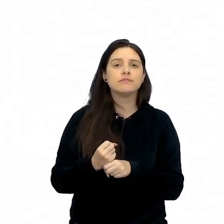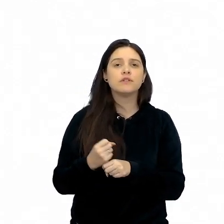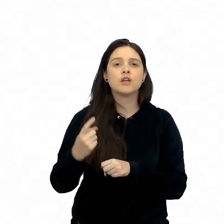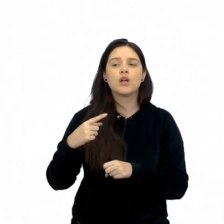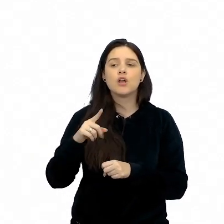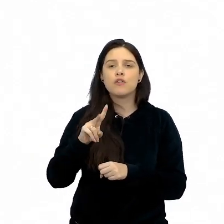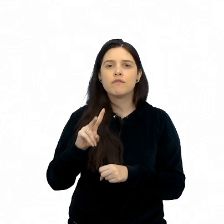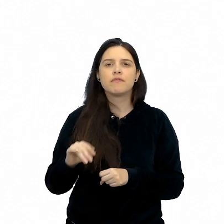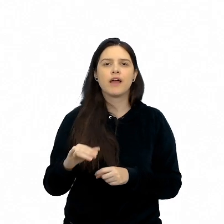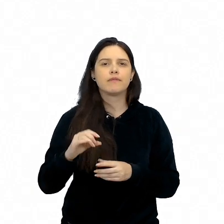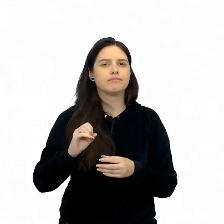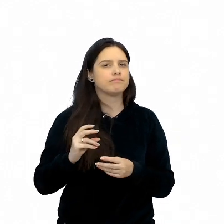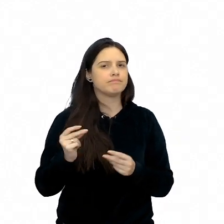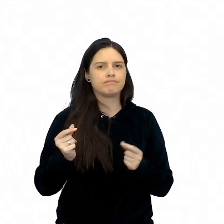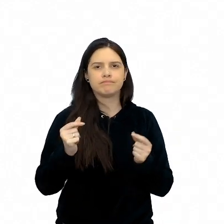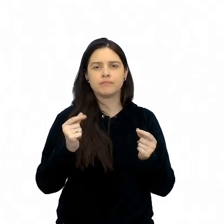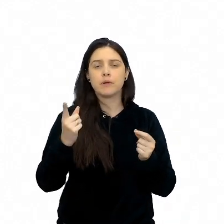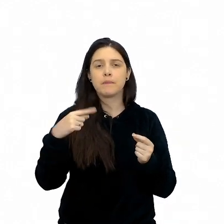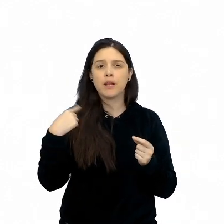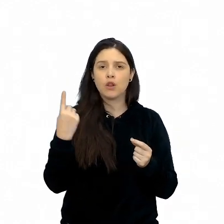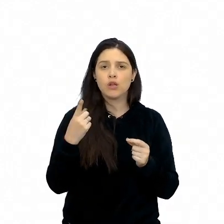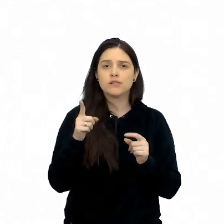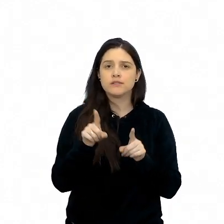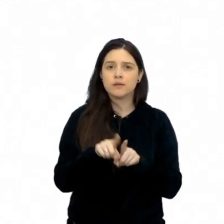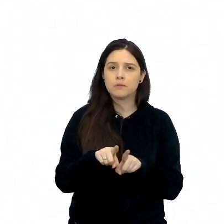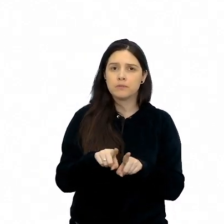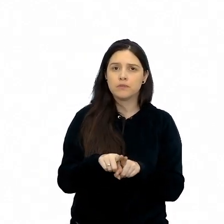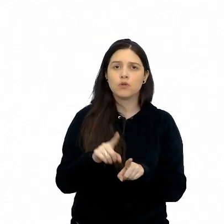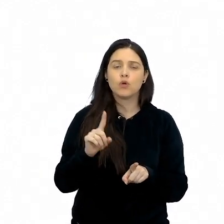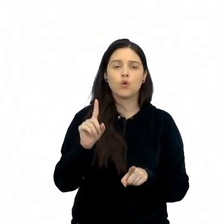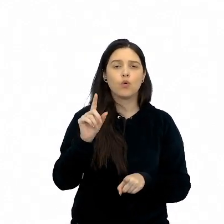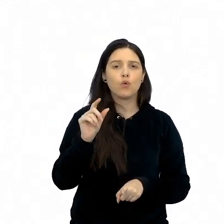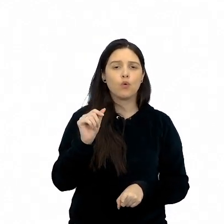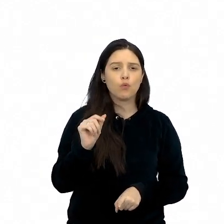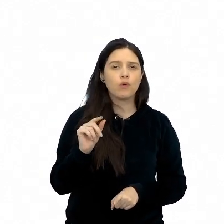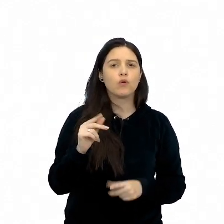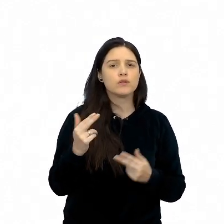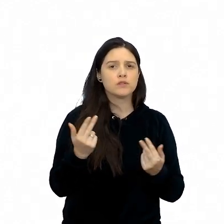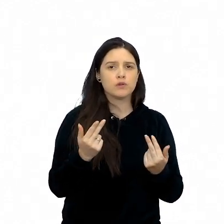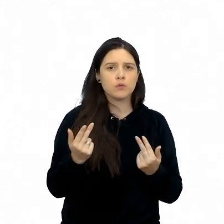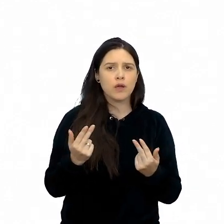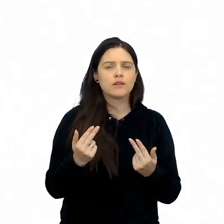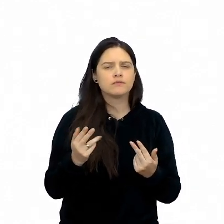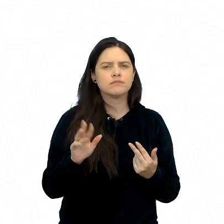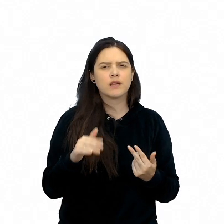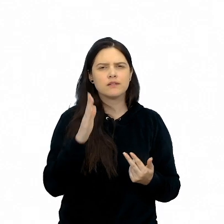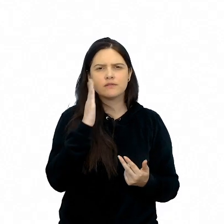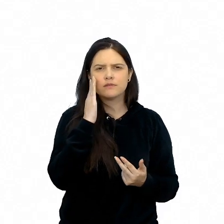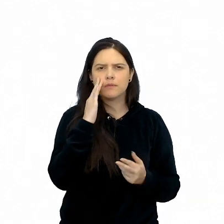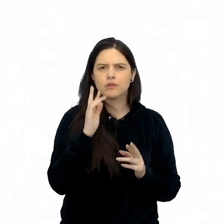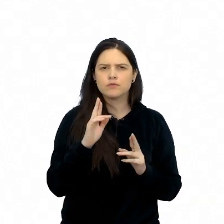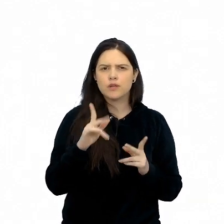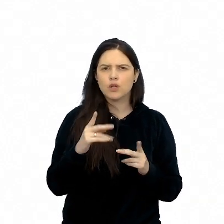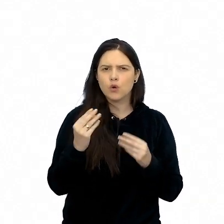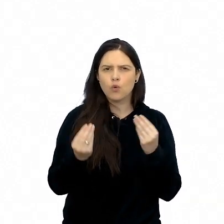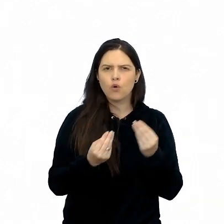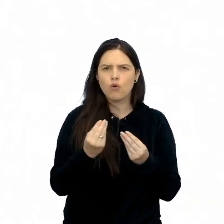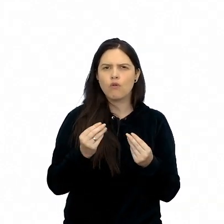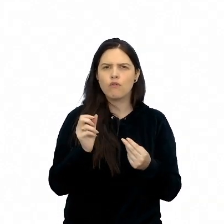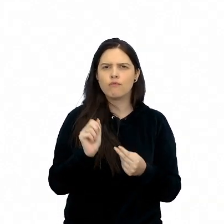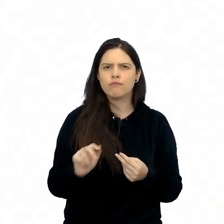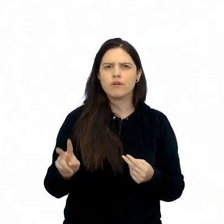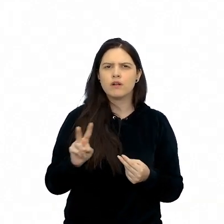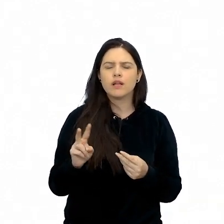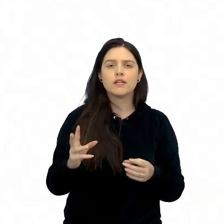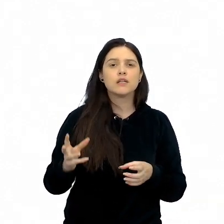vale quanto? Vale para nós um valor que são iguais? Pode ser diferente, não está falando para mim o valor dele. Mas ele fala o